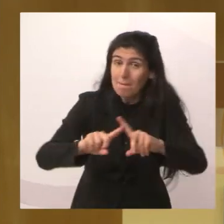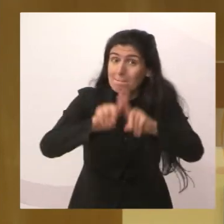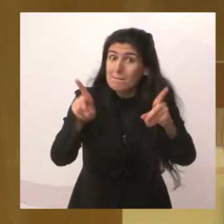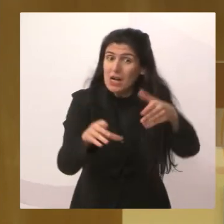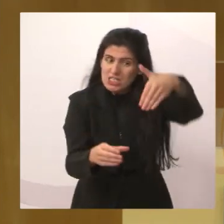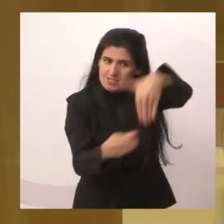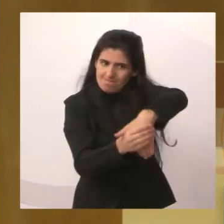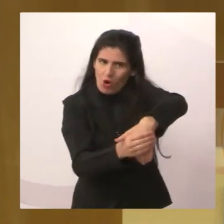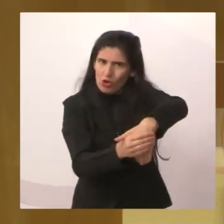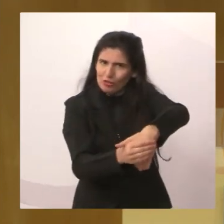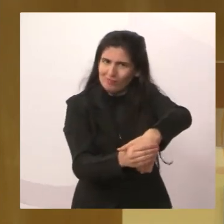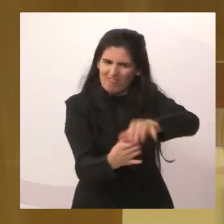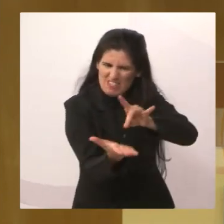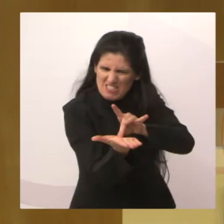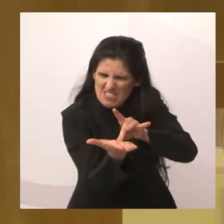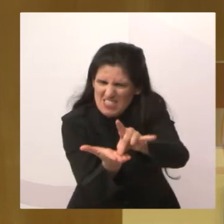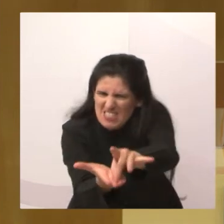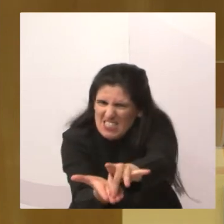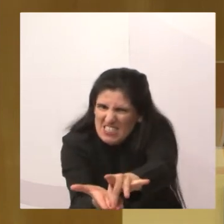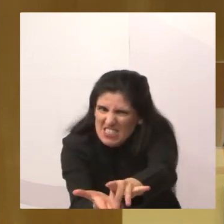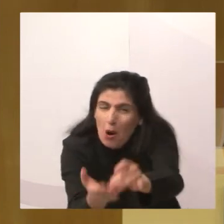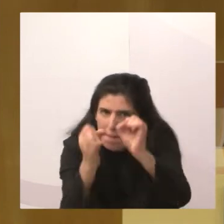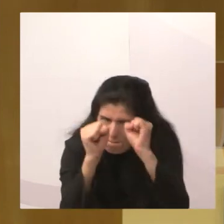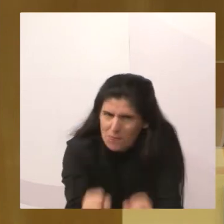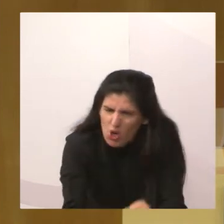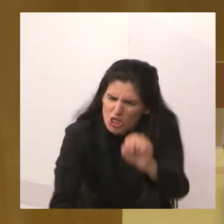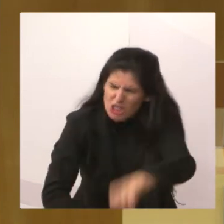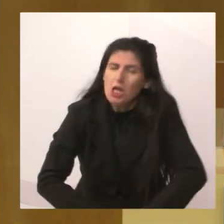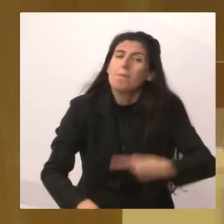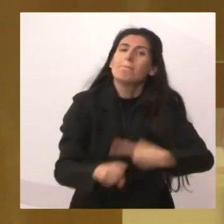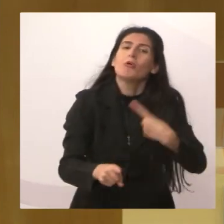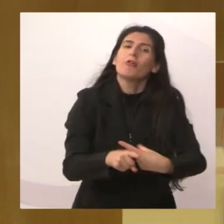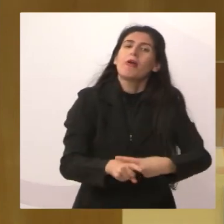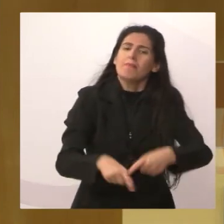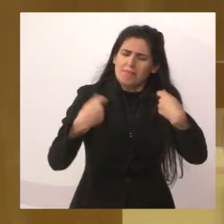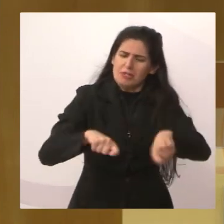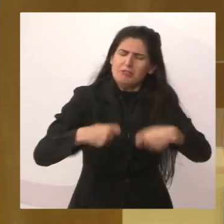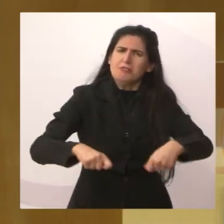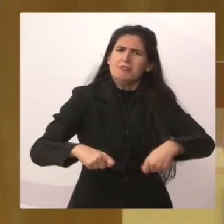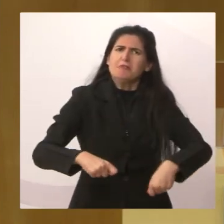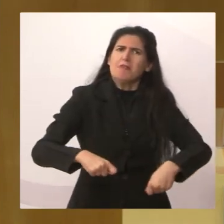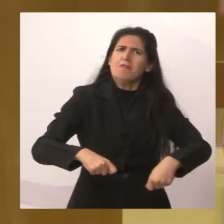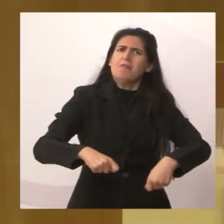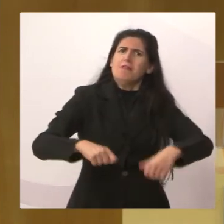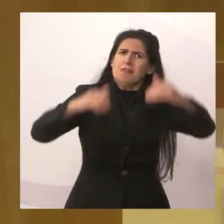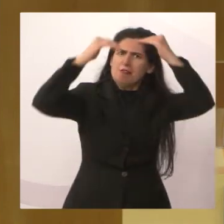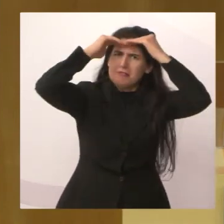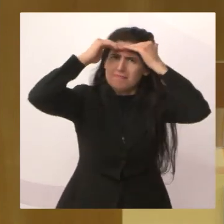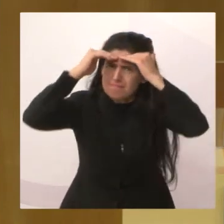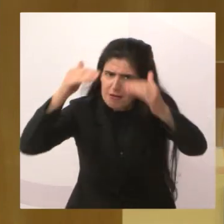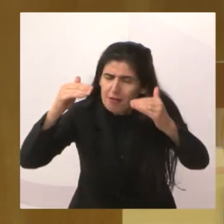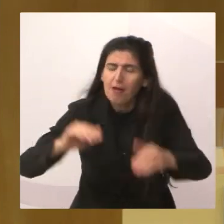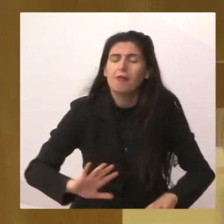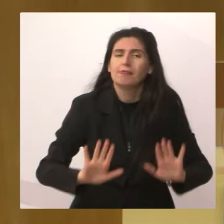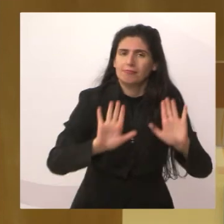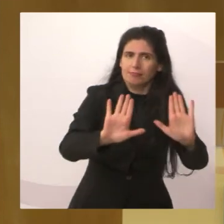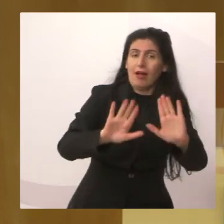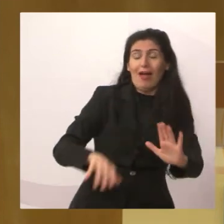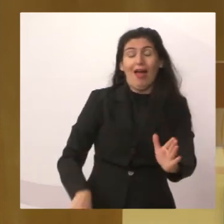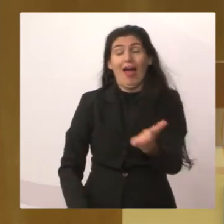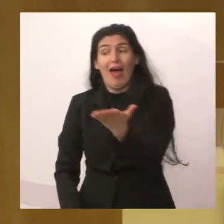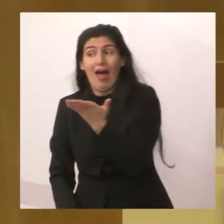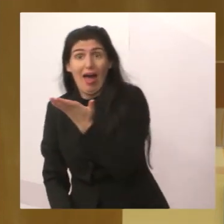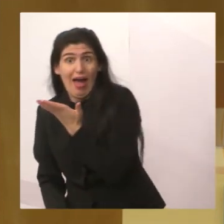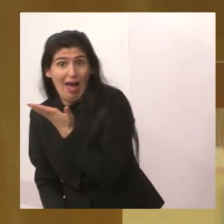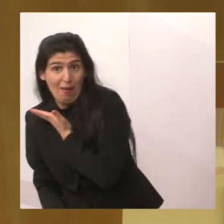ser inimigo. Não adianta ser amigo, bater nas costas e